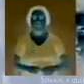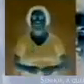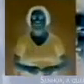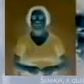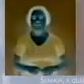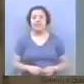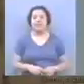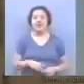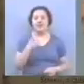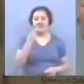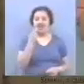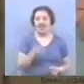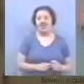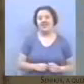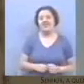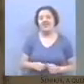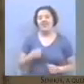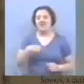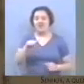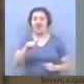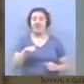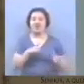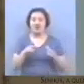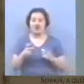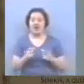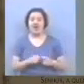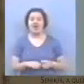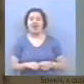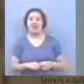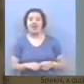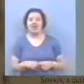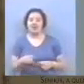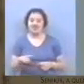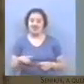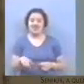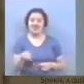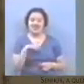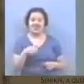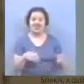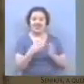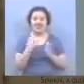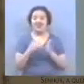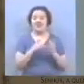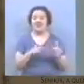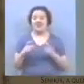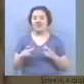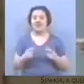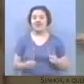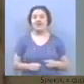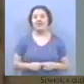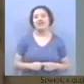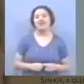Não, e eles marcam. Um dia eu fui pregar num lugar, eles me deram um folheto, tinha tudo marcado. Até lá, fulano, apresentação do